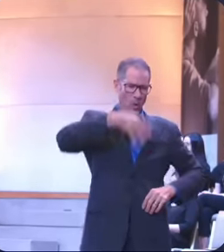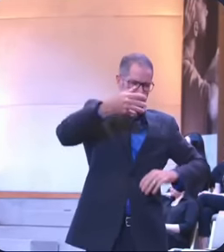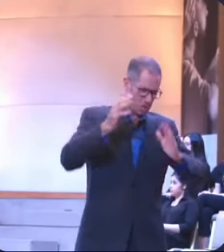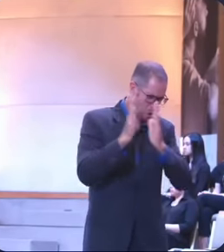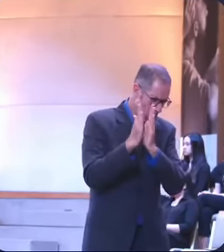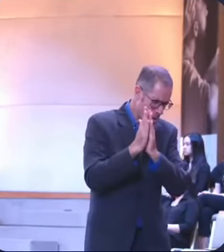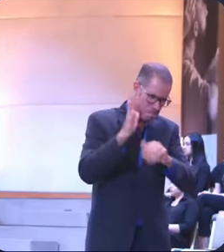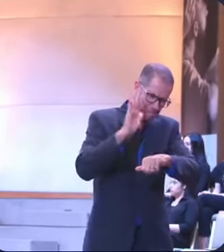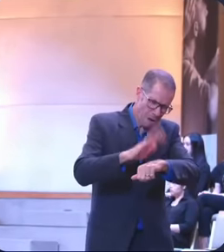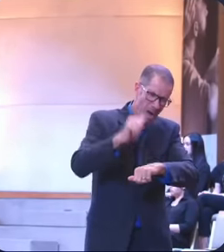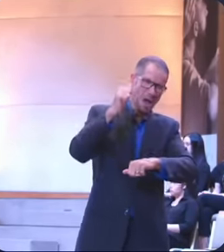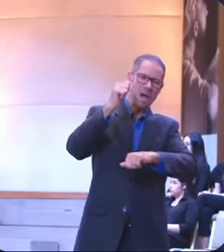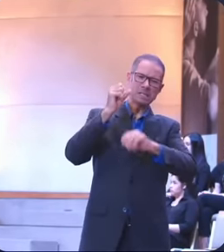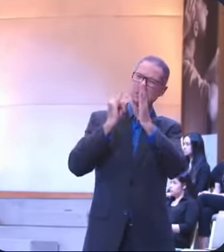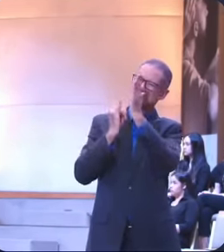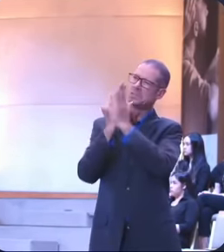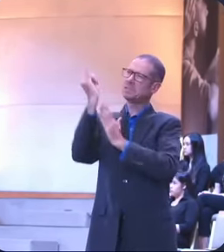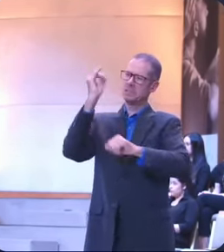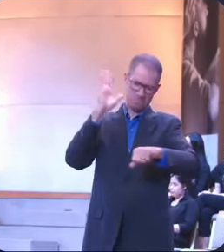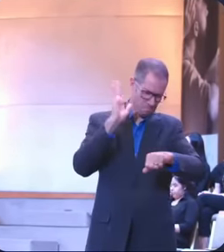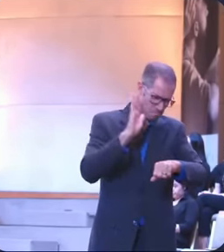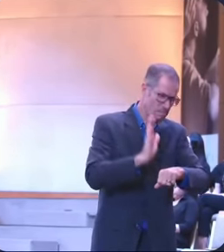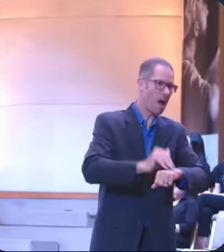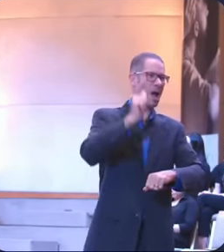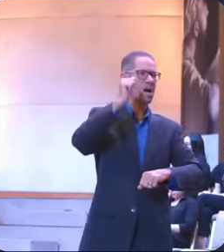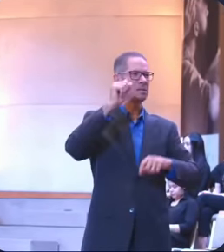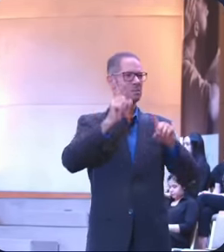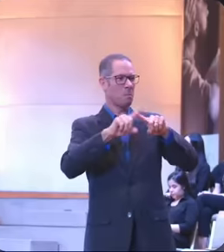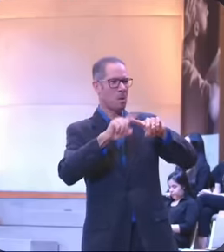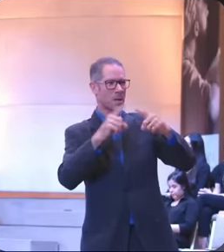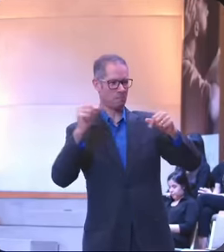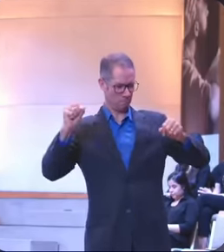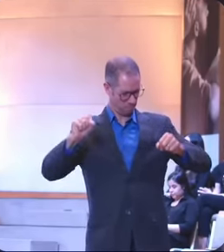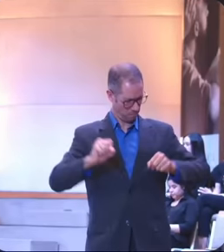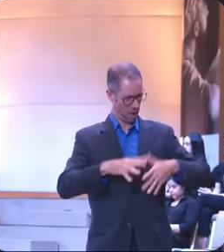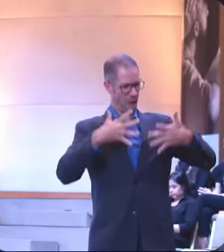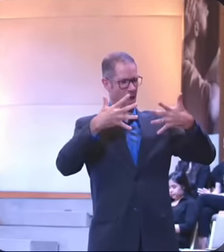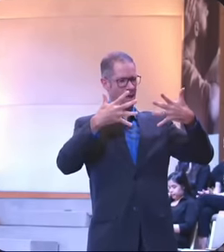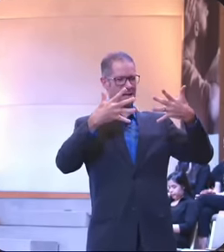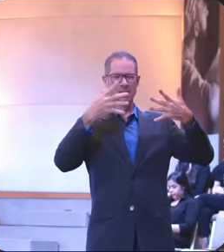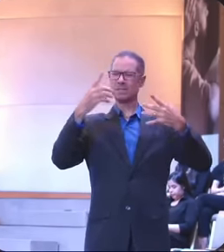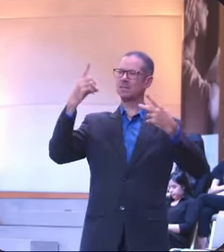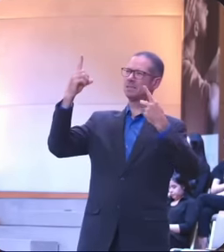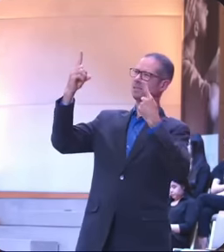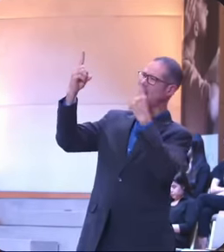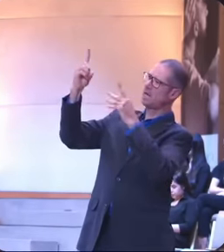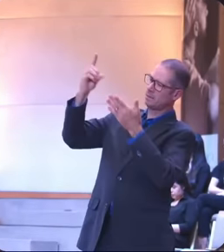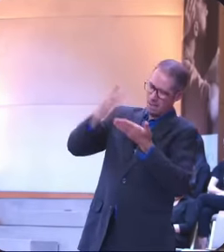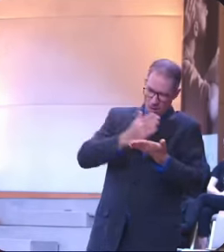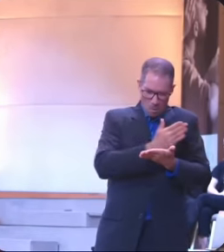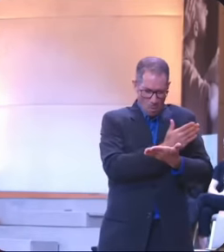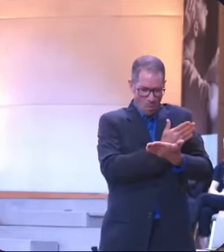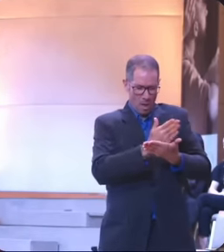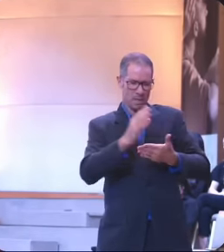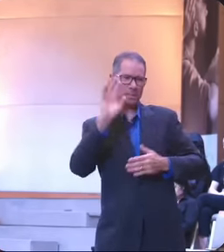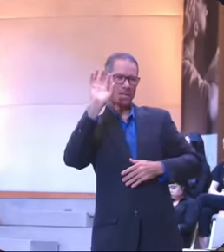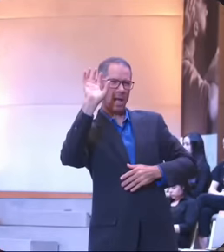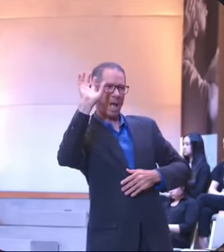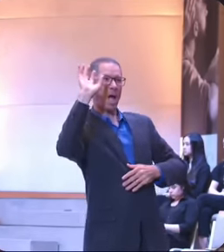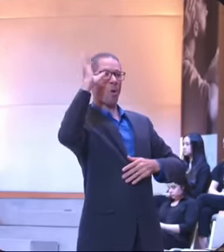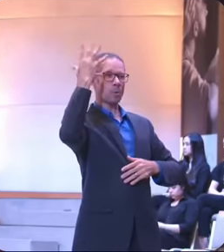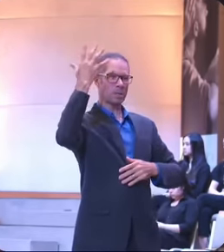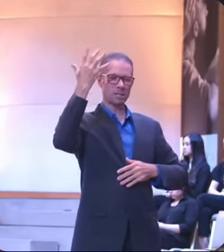mais, de interceder mais, porque os milagres de Deus começam a